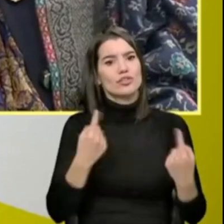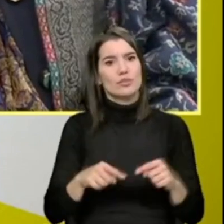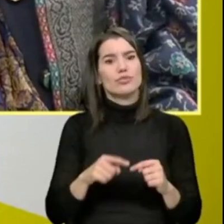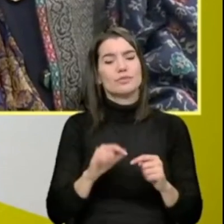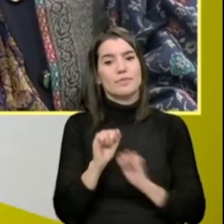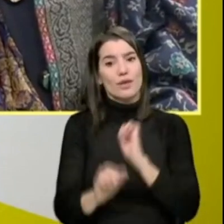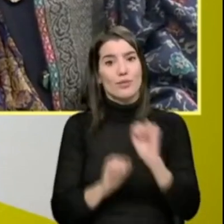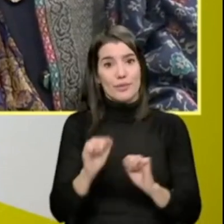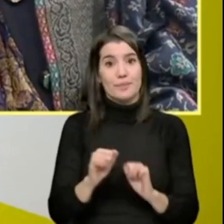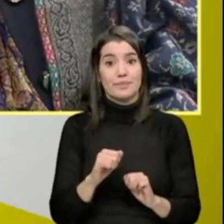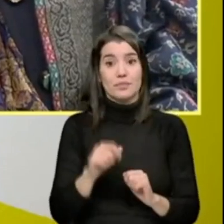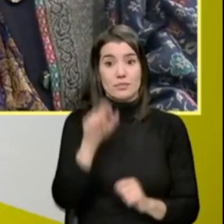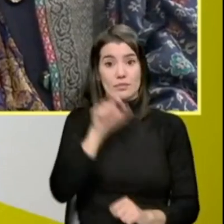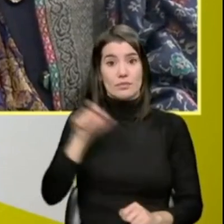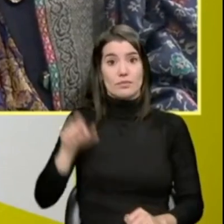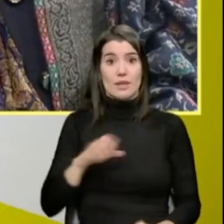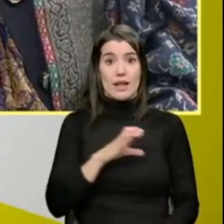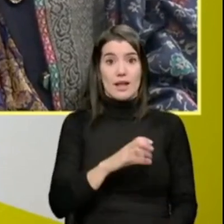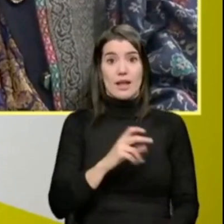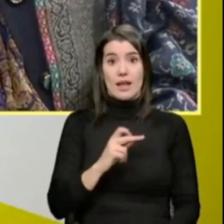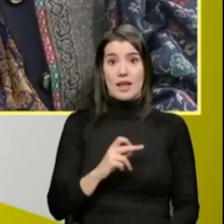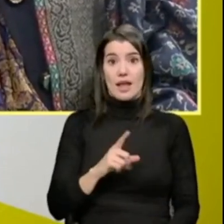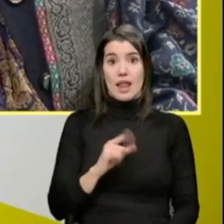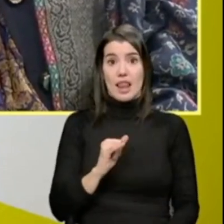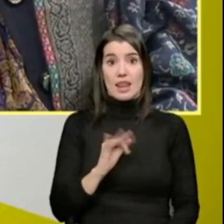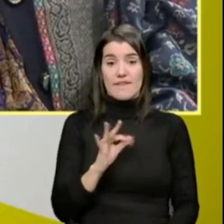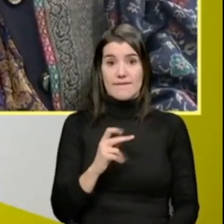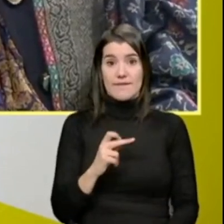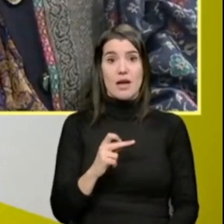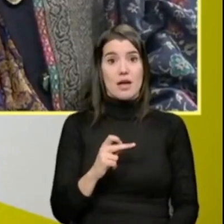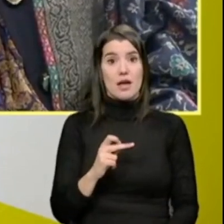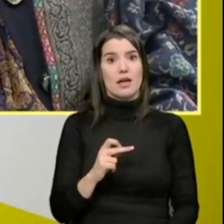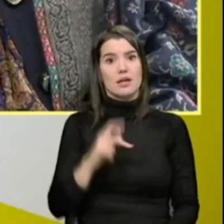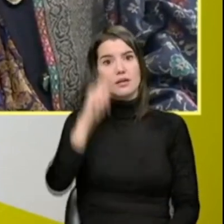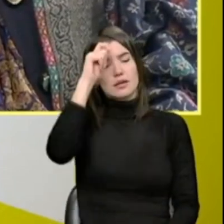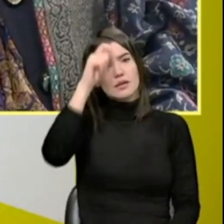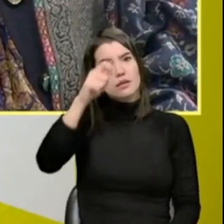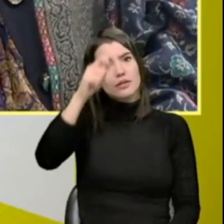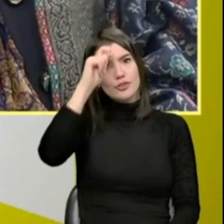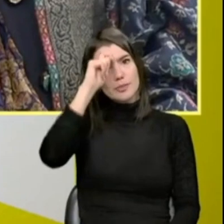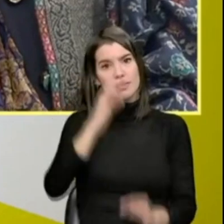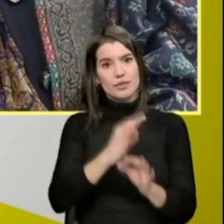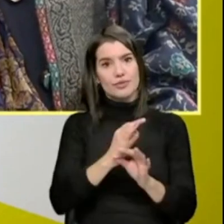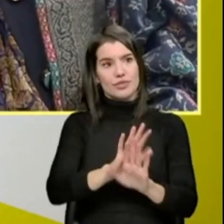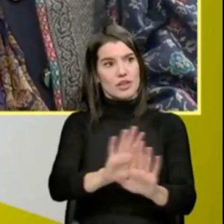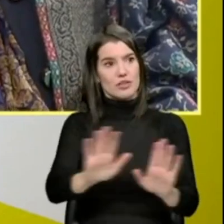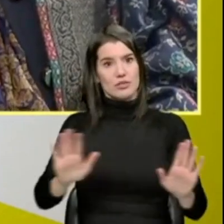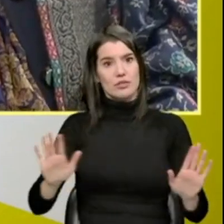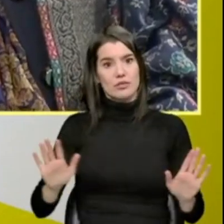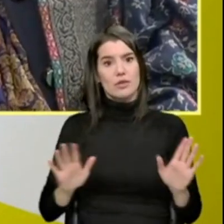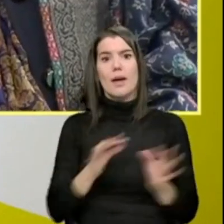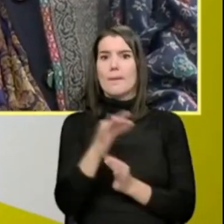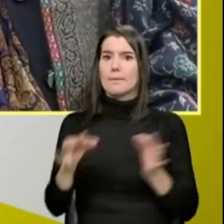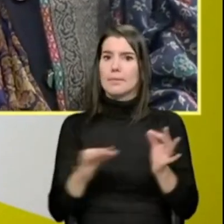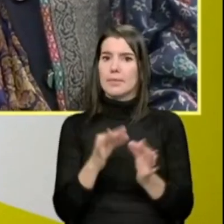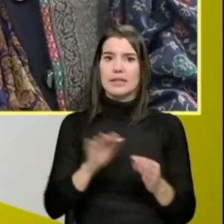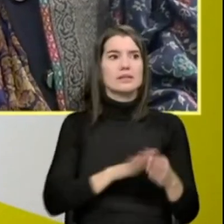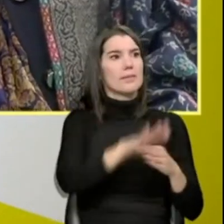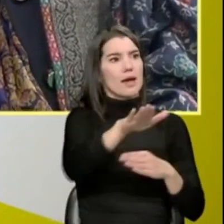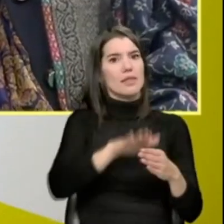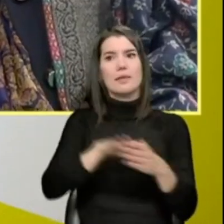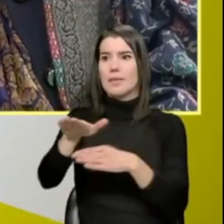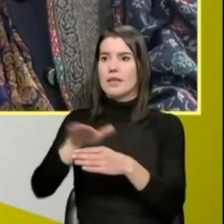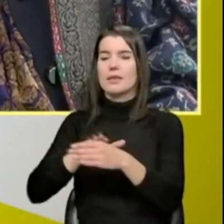próprios califas e eles respeitavam essas festas, enviavam prendas para